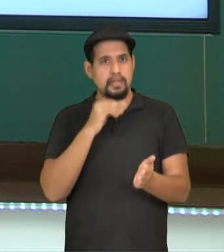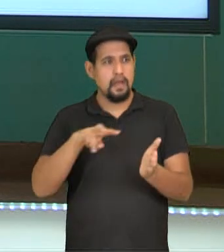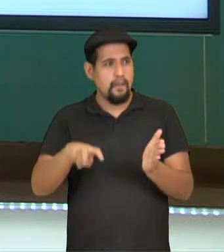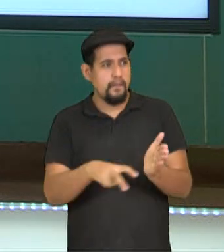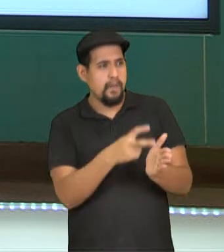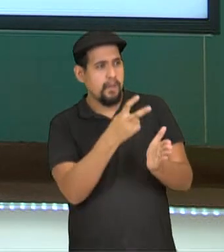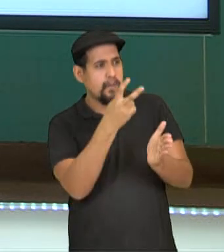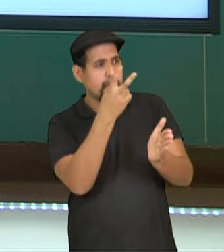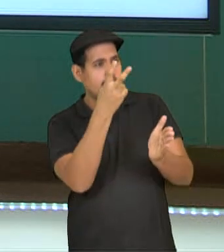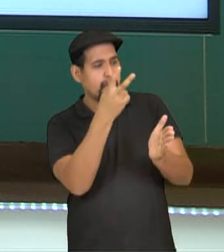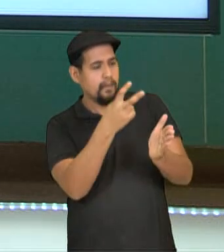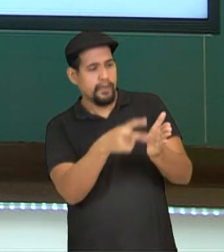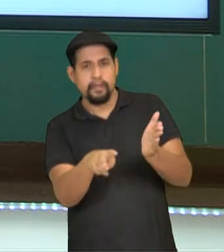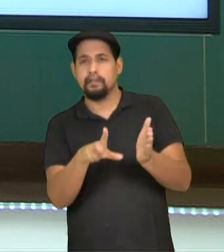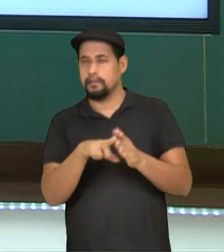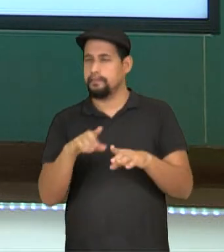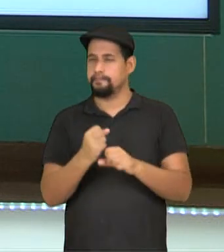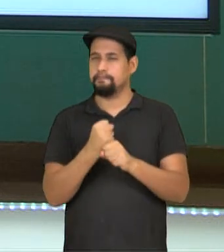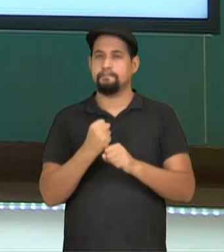aumenta a sua pontuação.